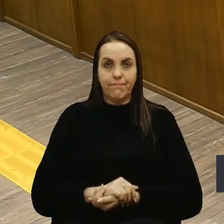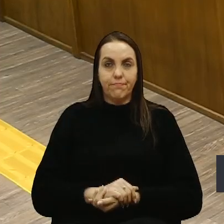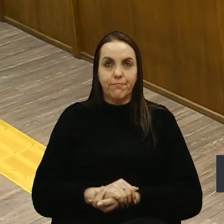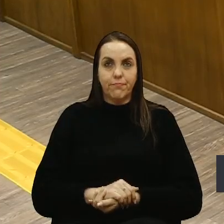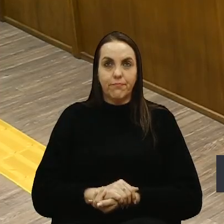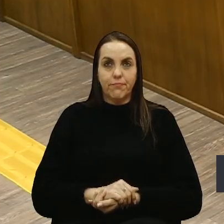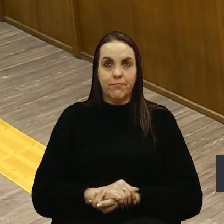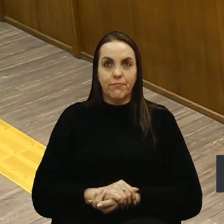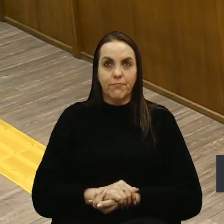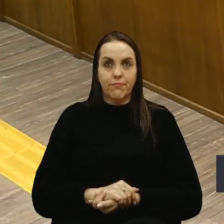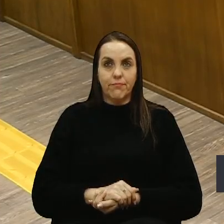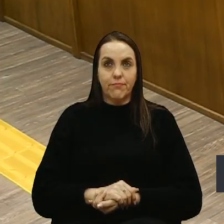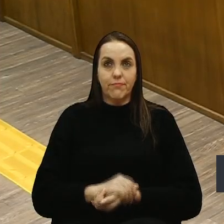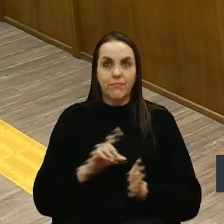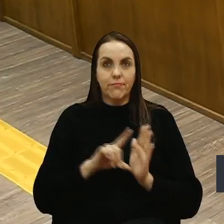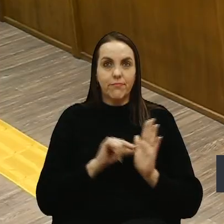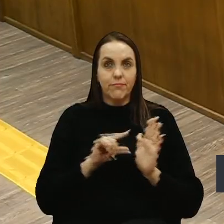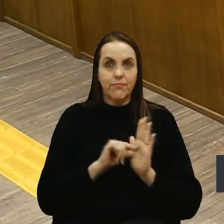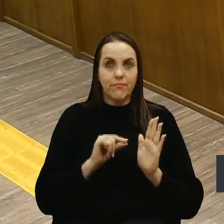Qual seria o artigo?